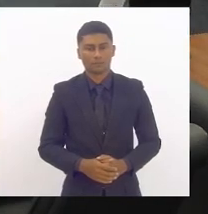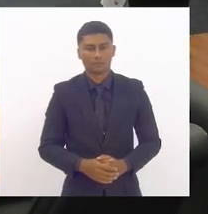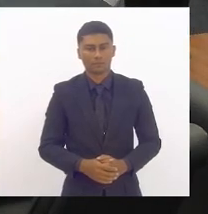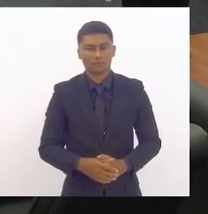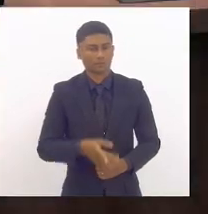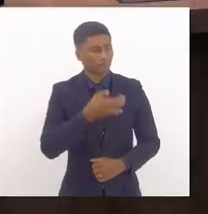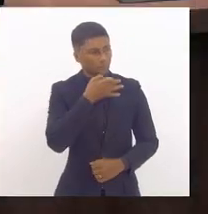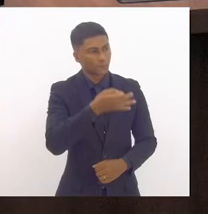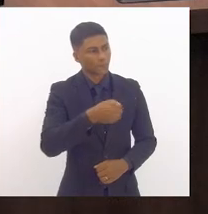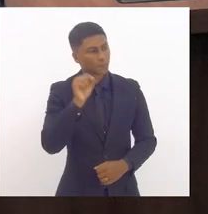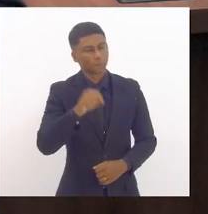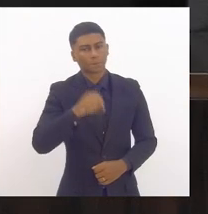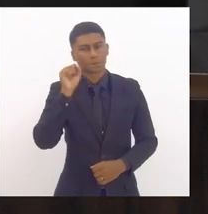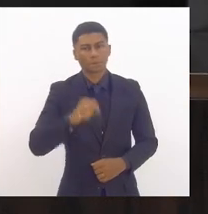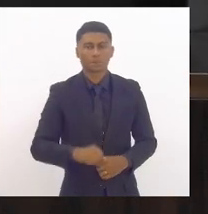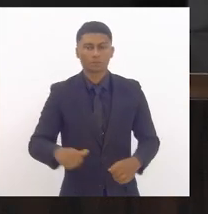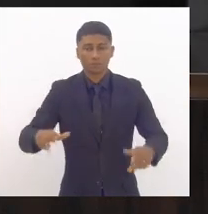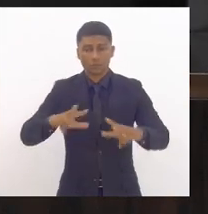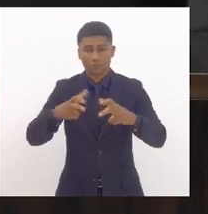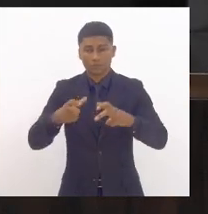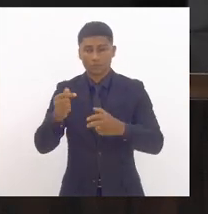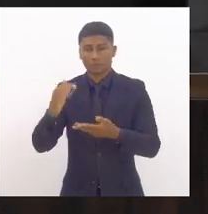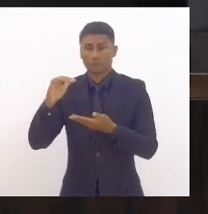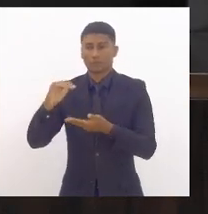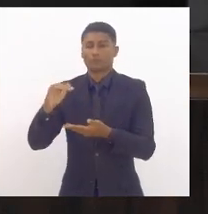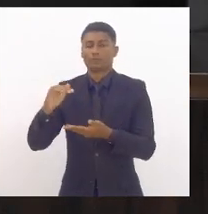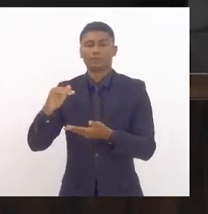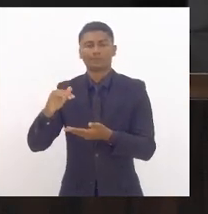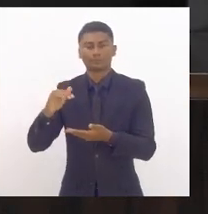Parecer favorável. Pela Comissão de Orçamento,